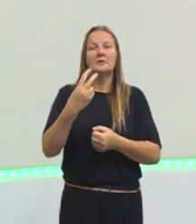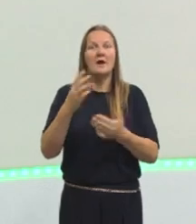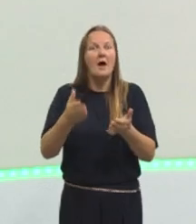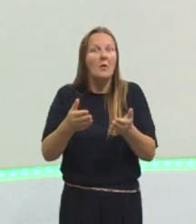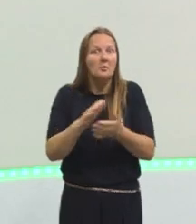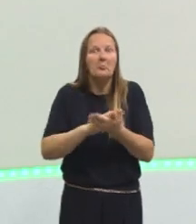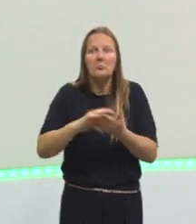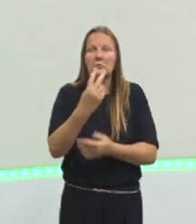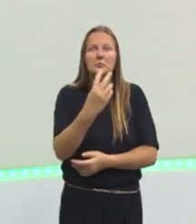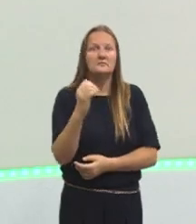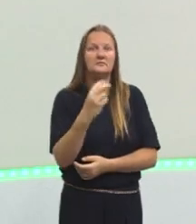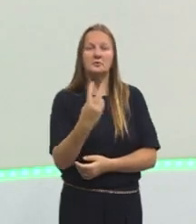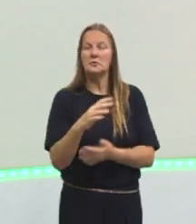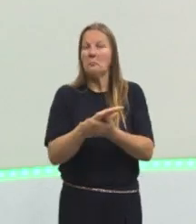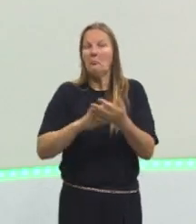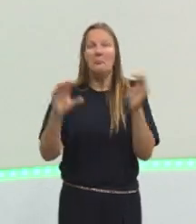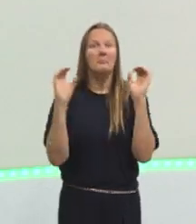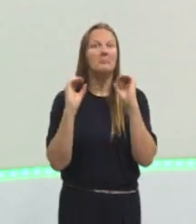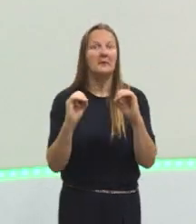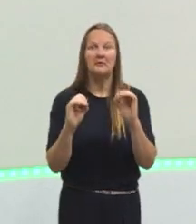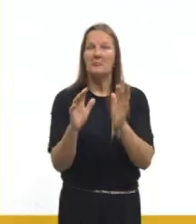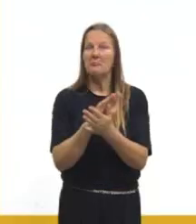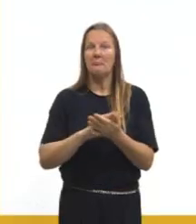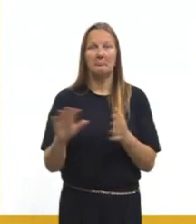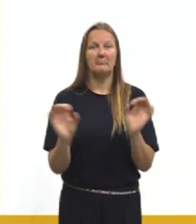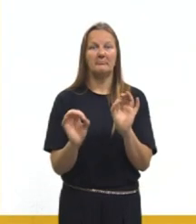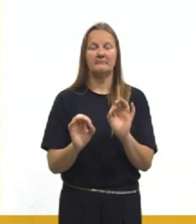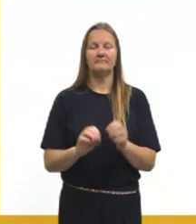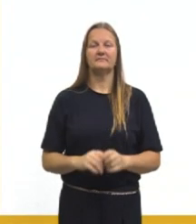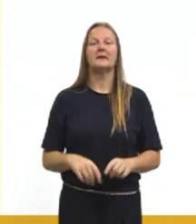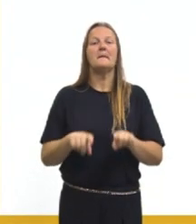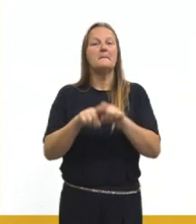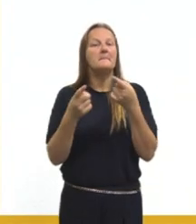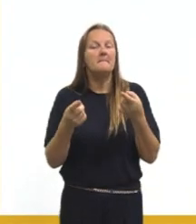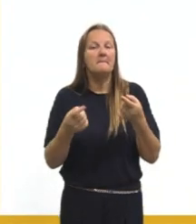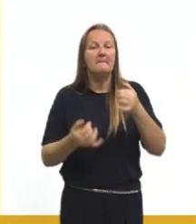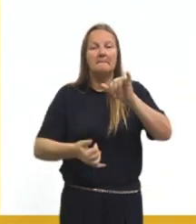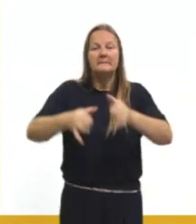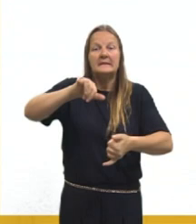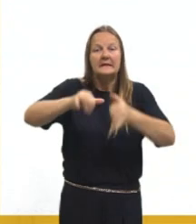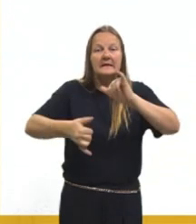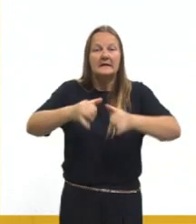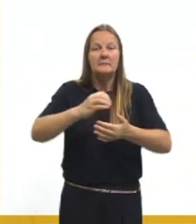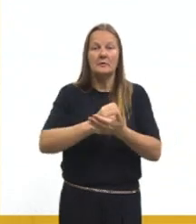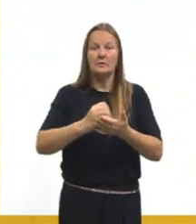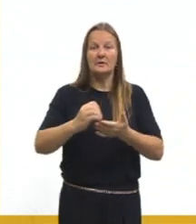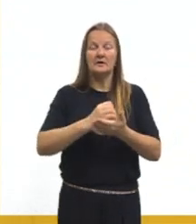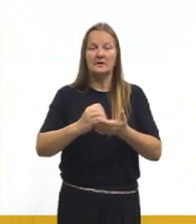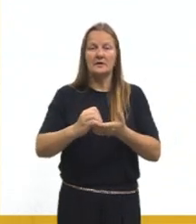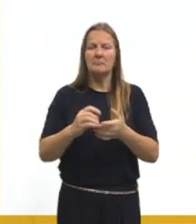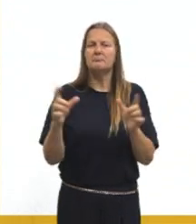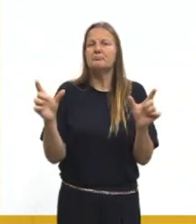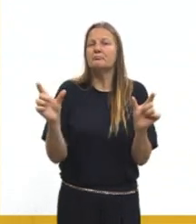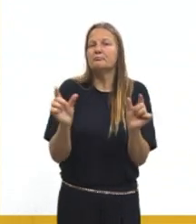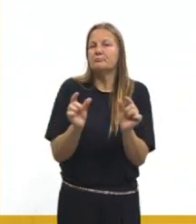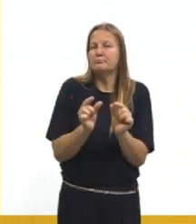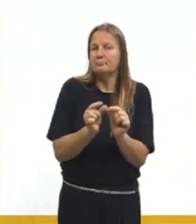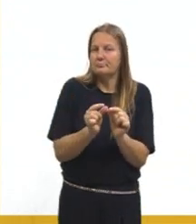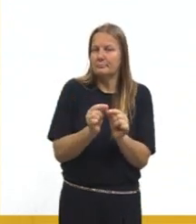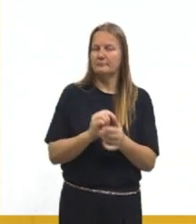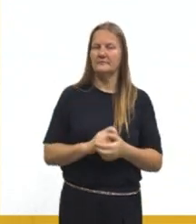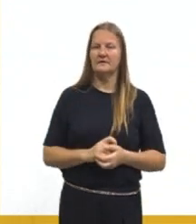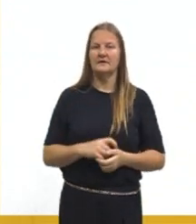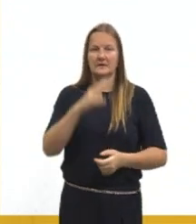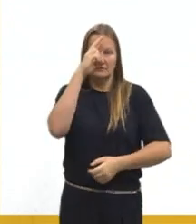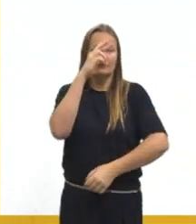e o que que me chamou atenção foi que quimico orgânica ela foi extremamente tímida nessa prova né que química orgânica a gente vê